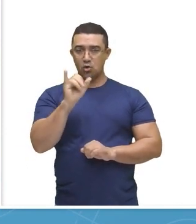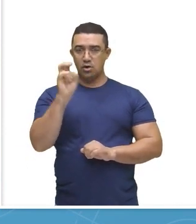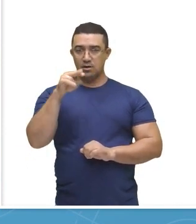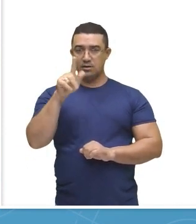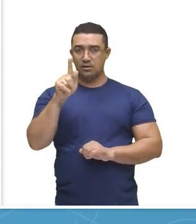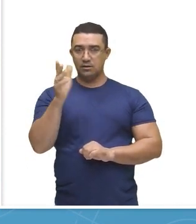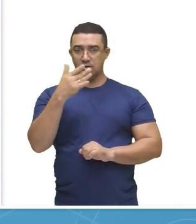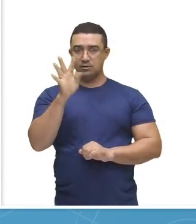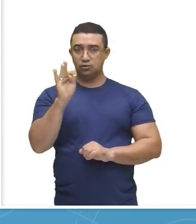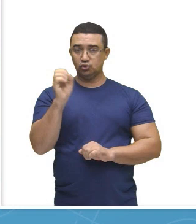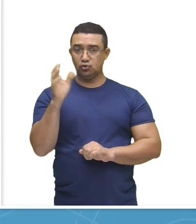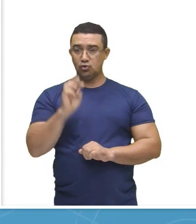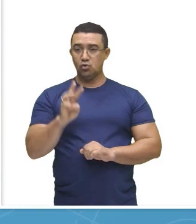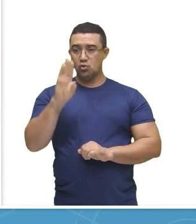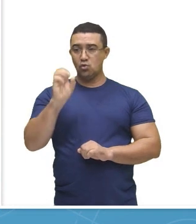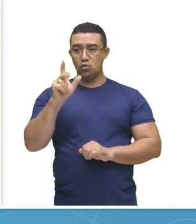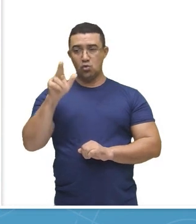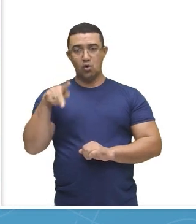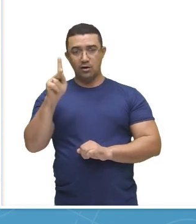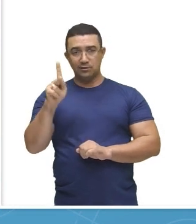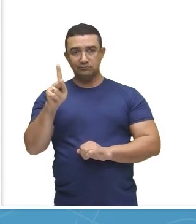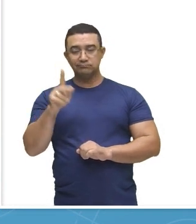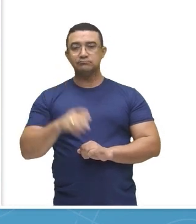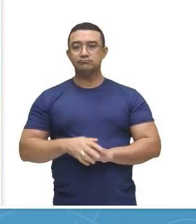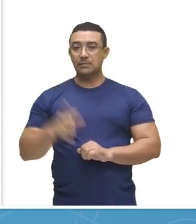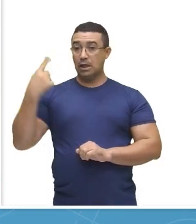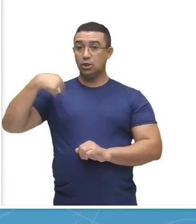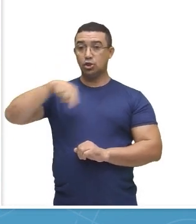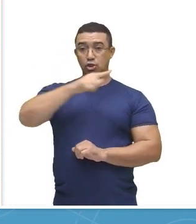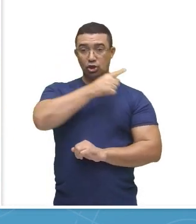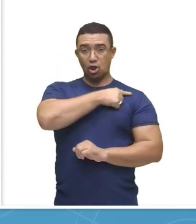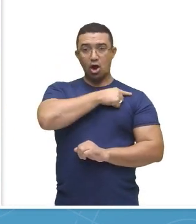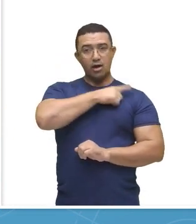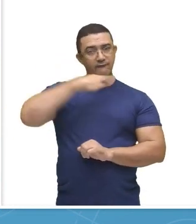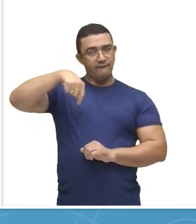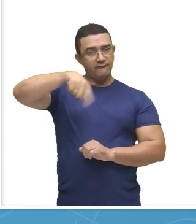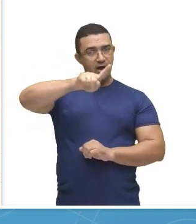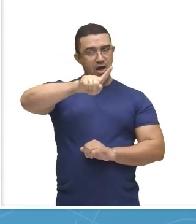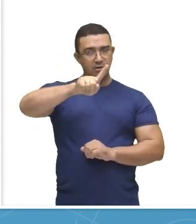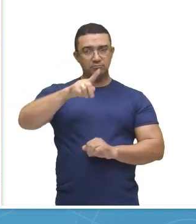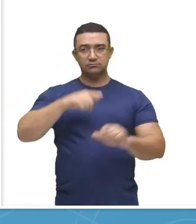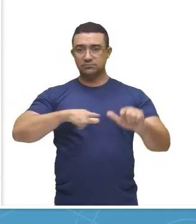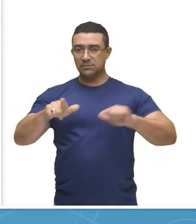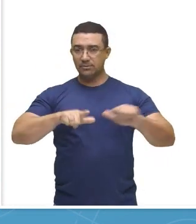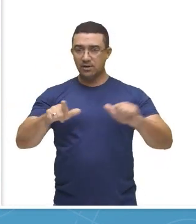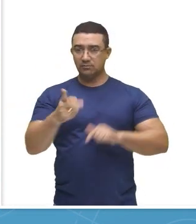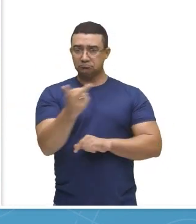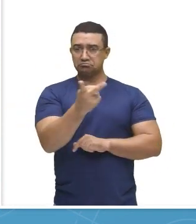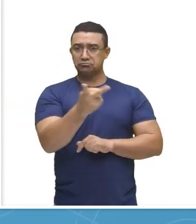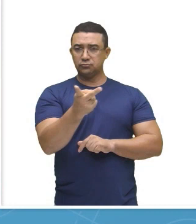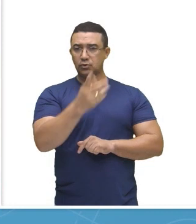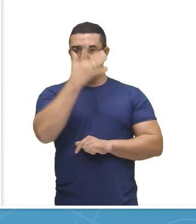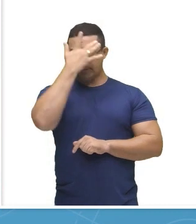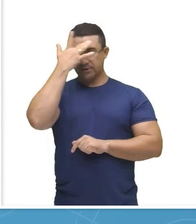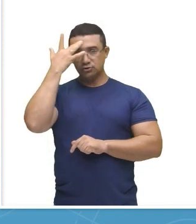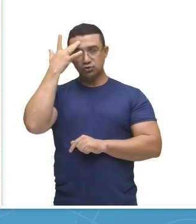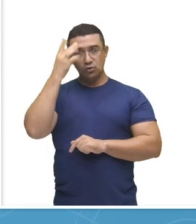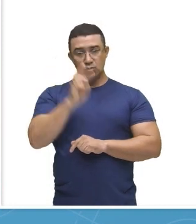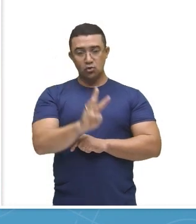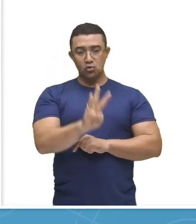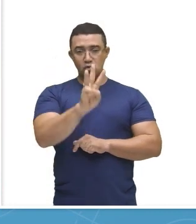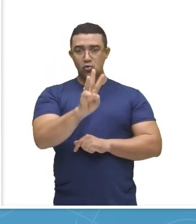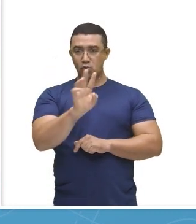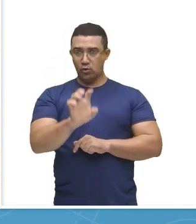Então, nós vamos trabalhar. Nós. Aqui duas pessoas, então sempre utilizarei o we,